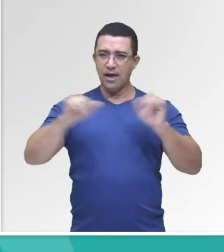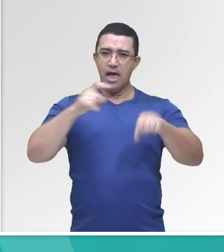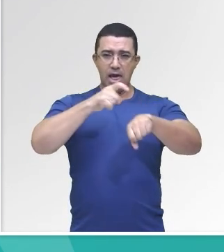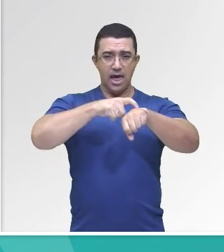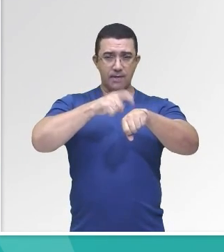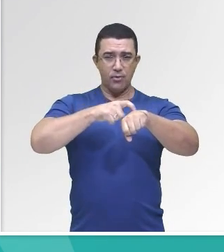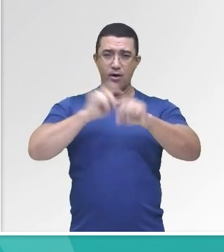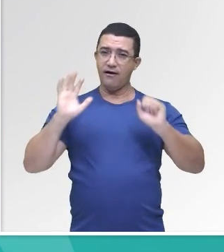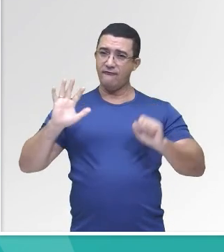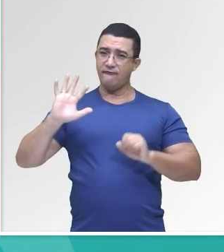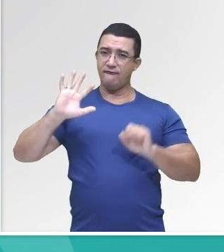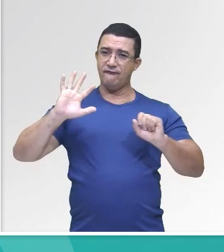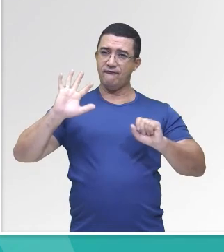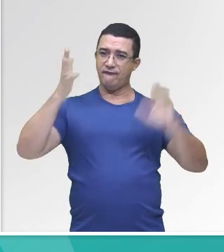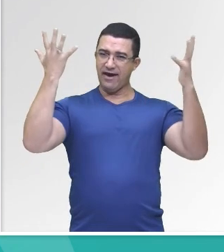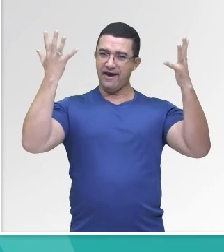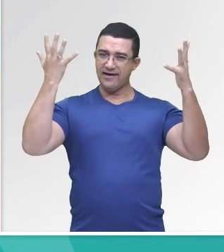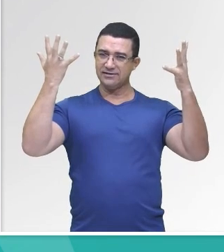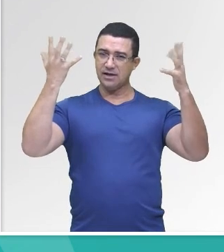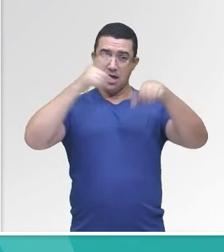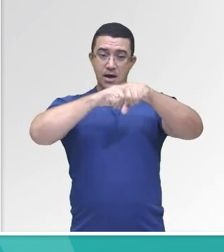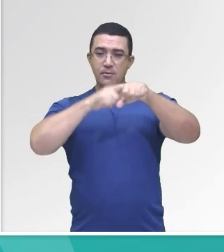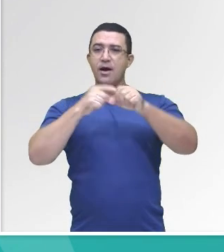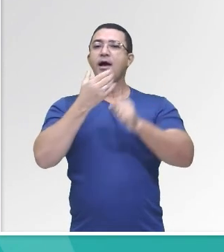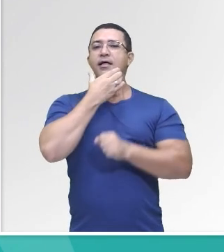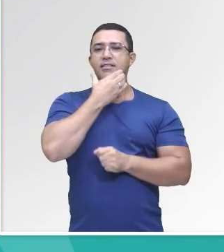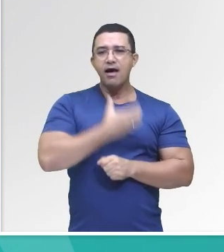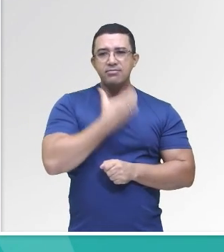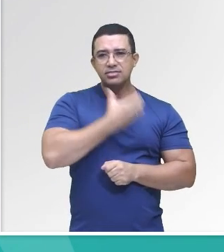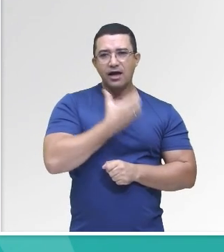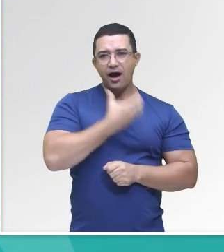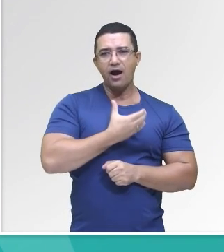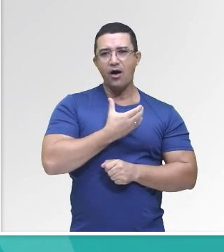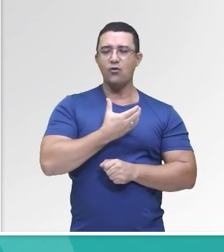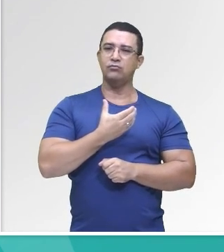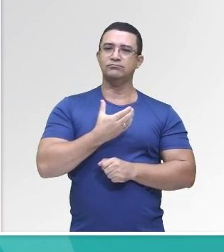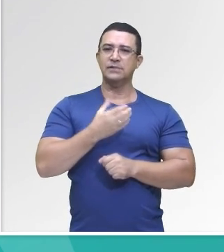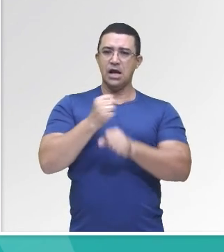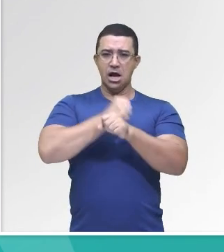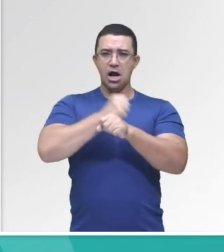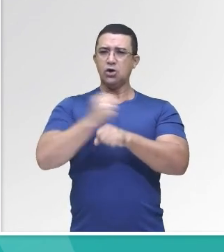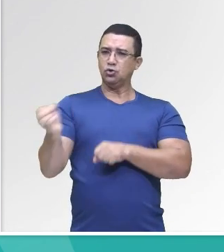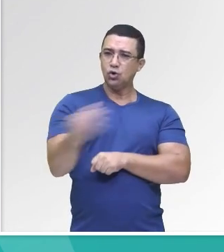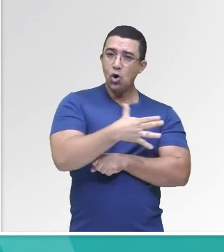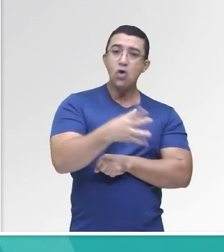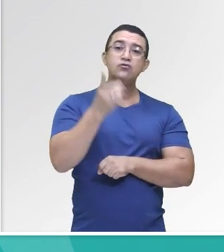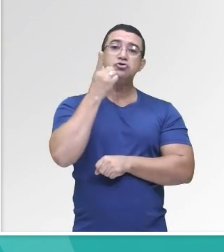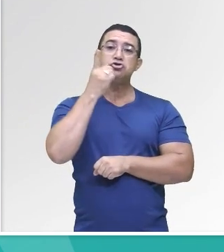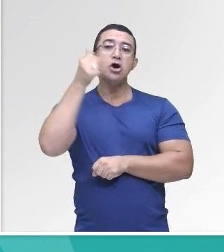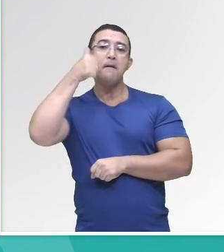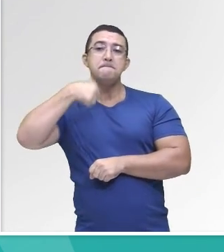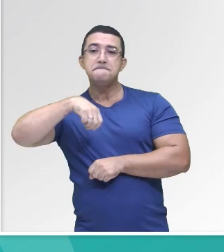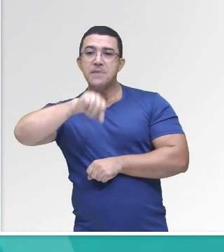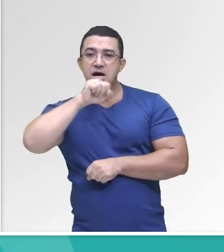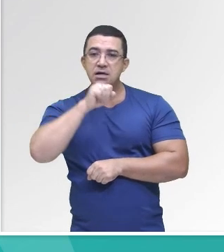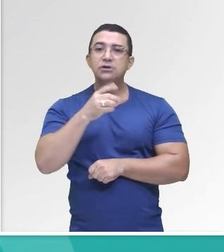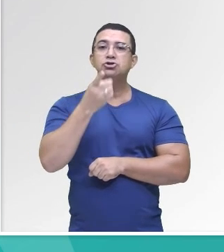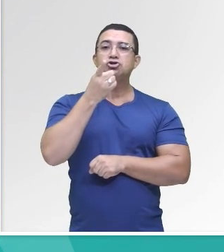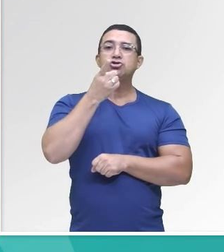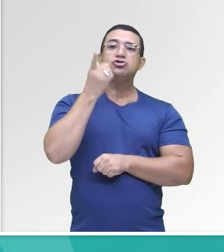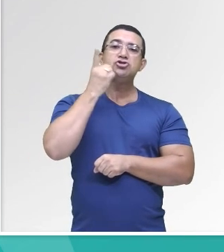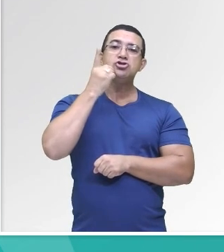festivas, como Natal, né, Ano Novo, Dia das Mães, Dia dos Pais, que eles procuram